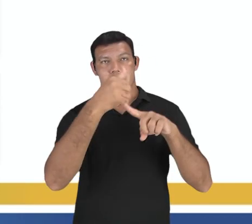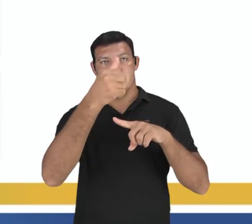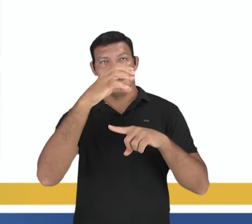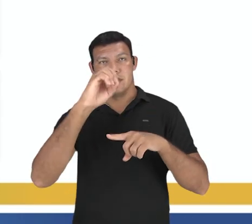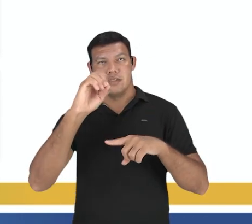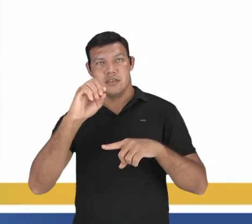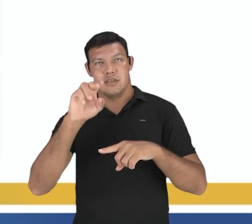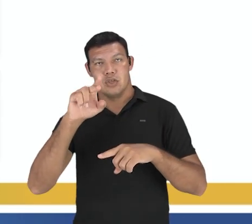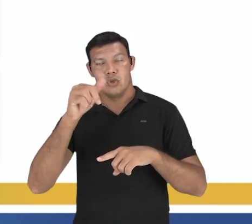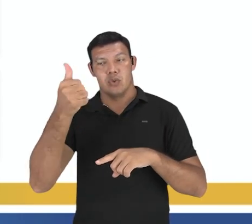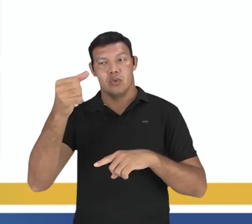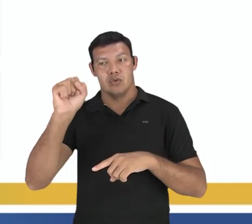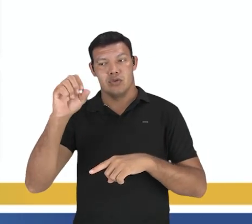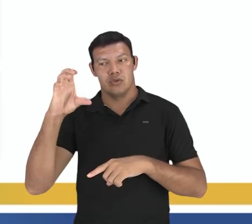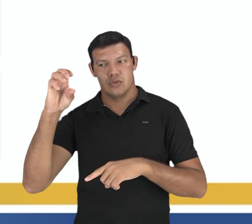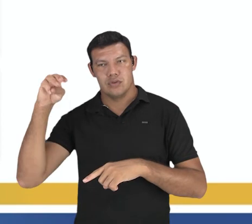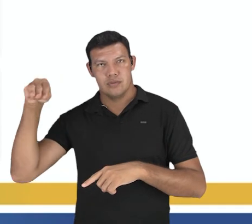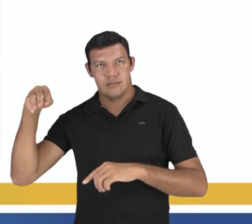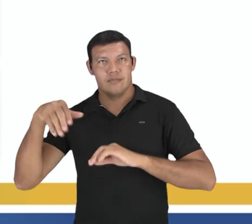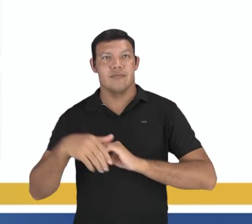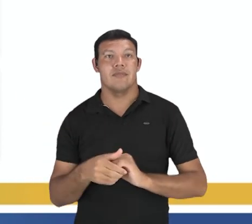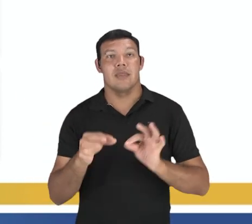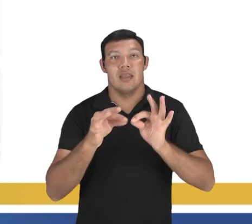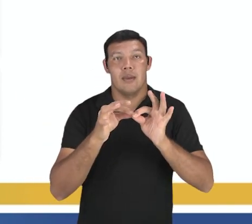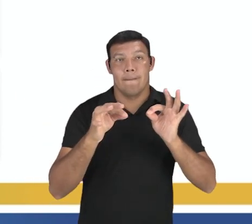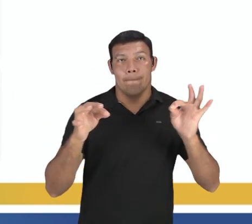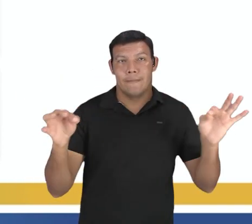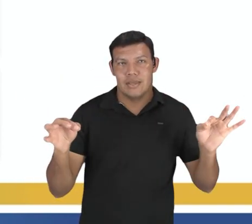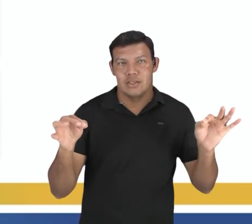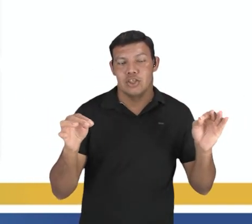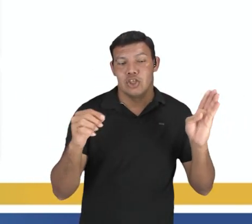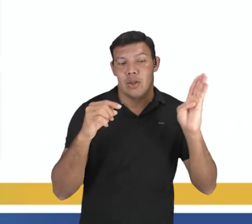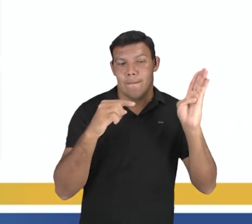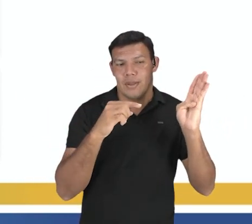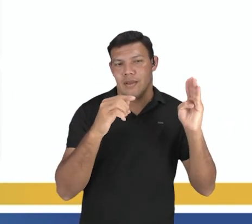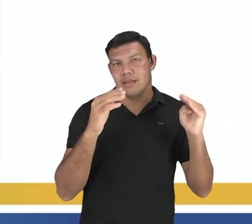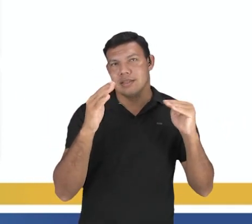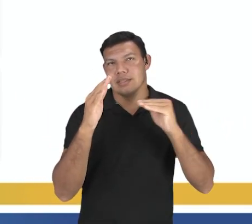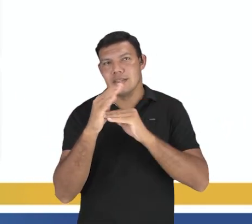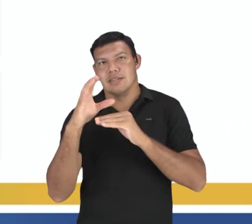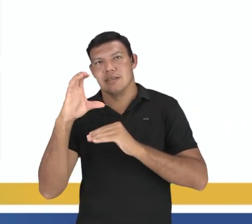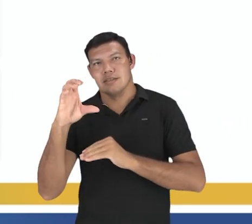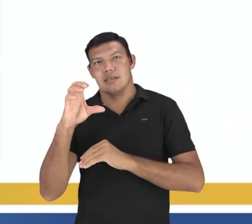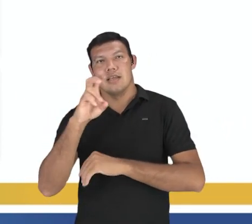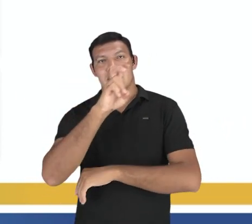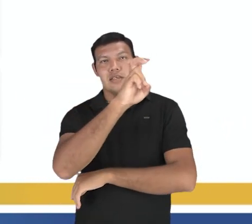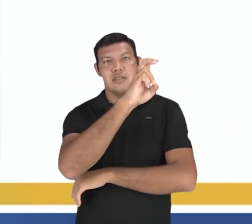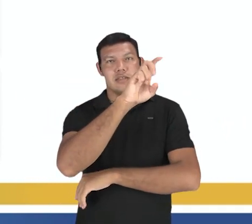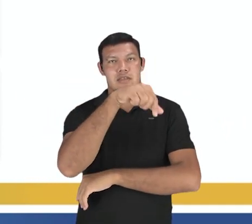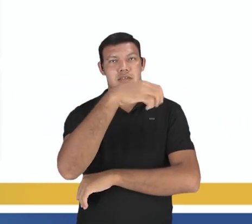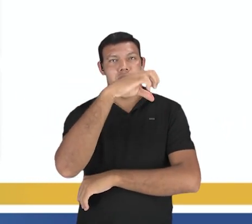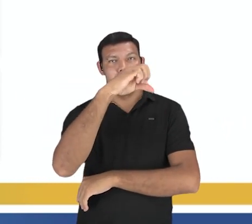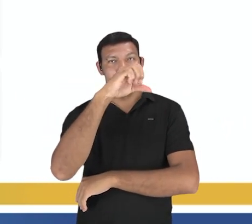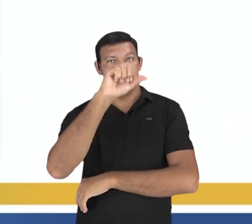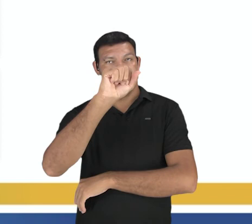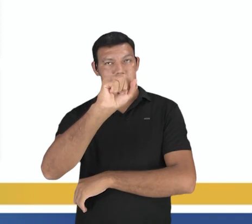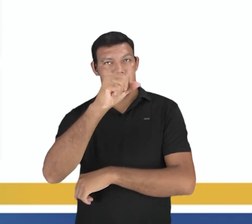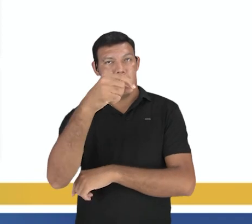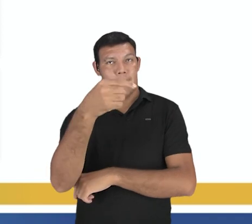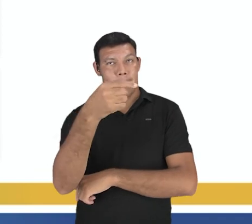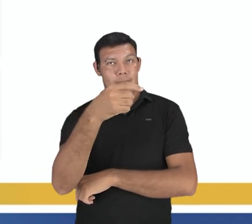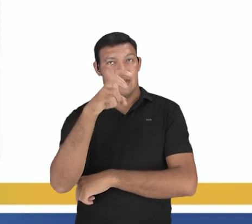e entre as medidas do Atleta bebê para o atletas e temos 5,98